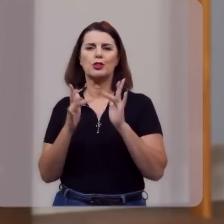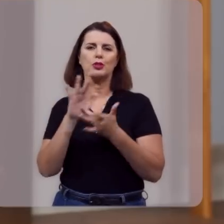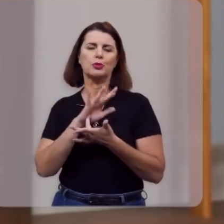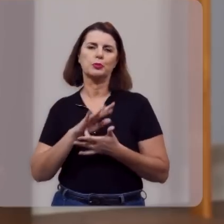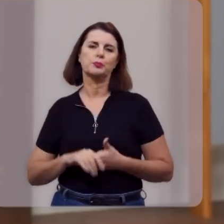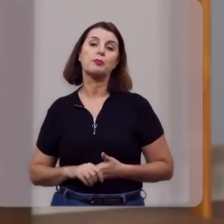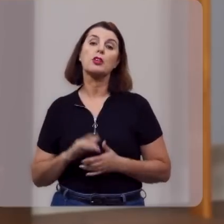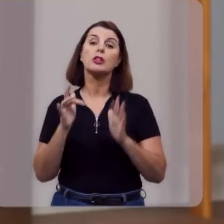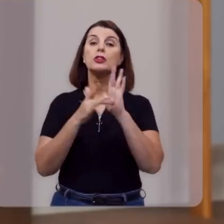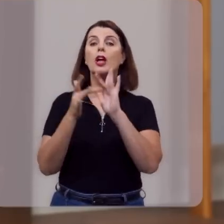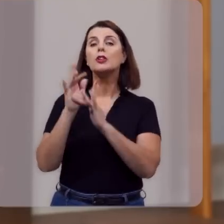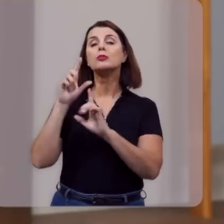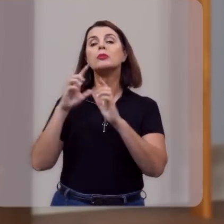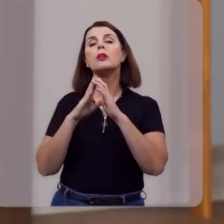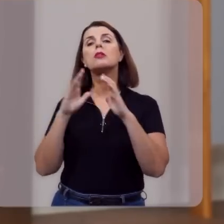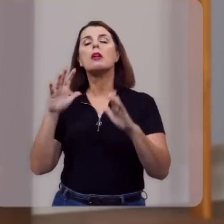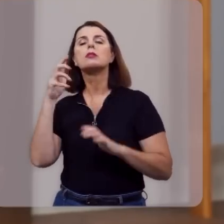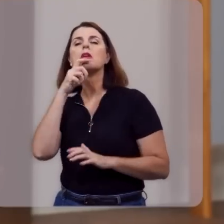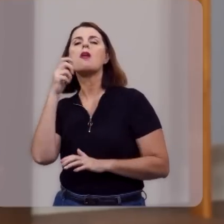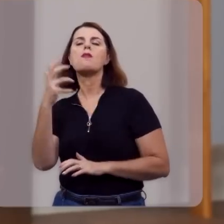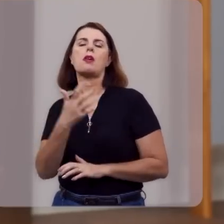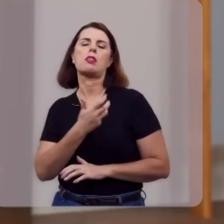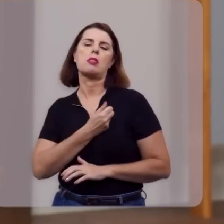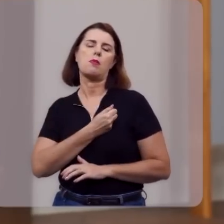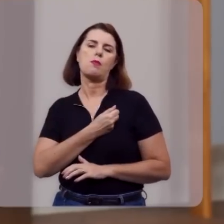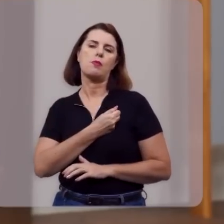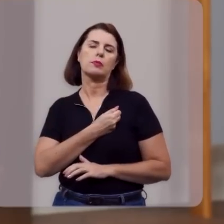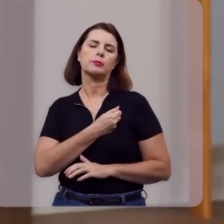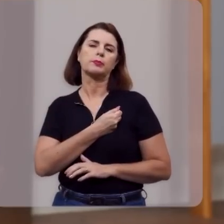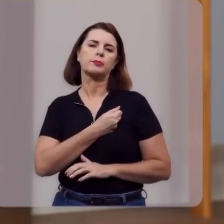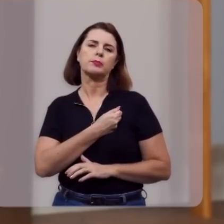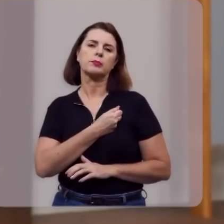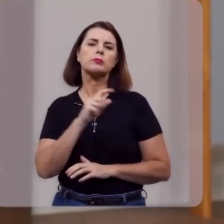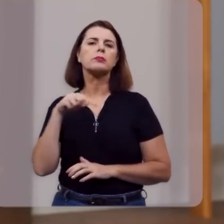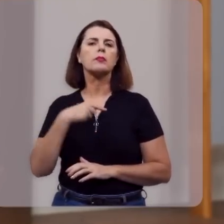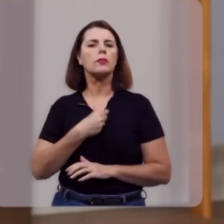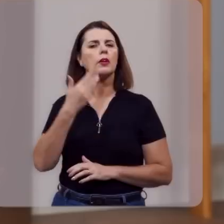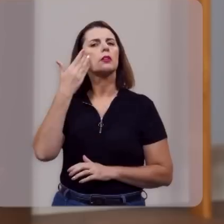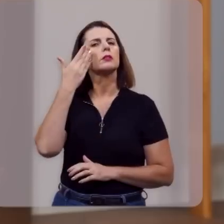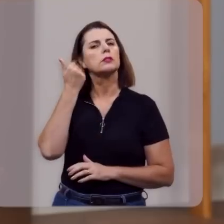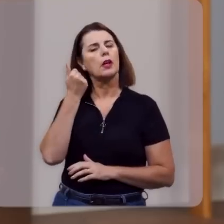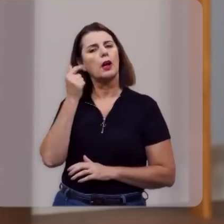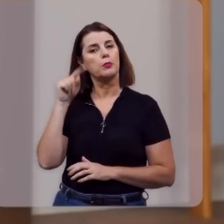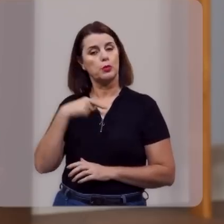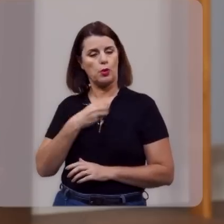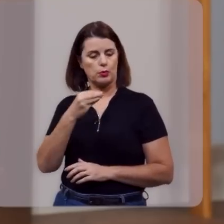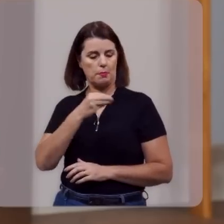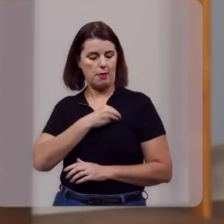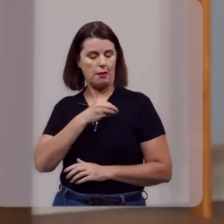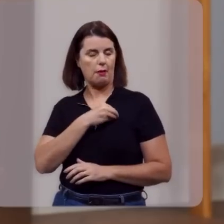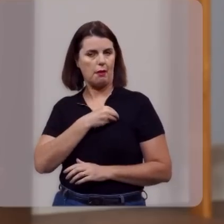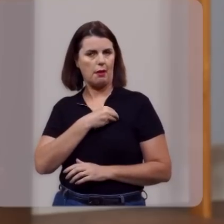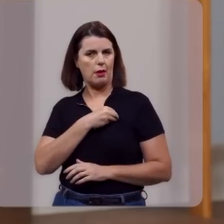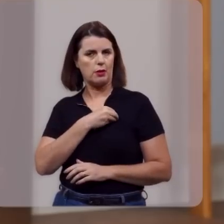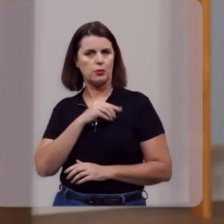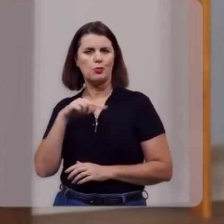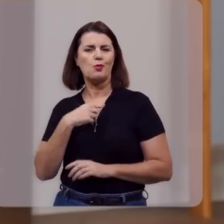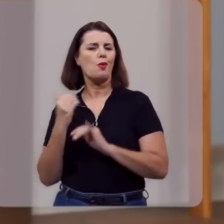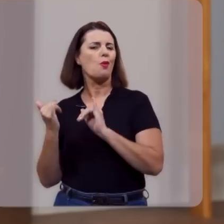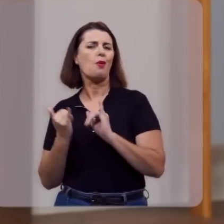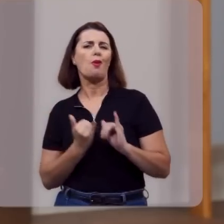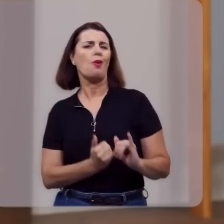Jesus. Ele é o nosso grande Salvador. E nós sabemos que por causa do nosso pecado, nós